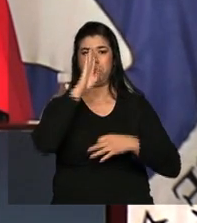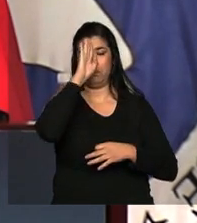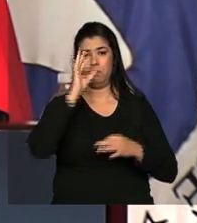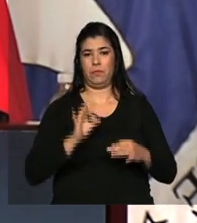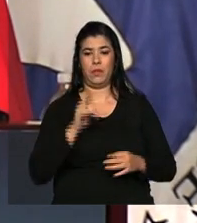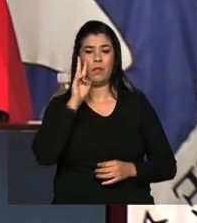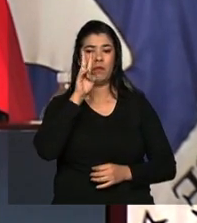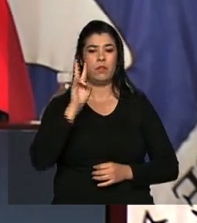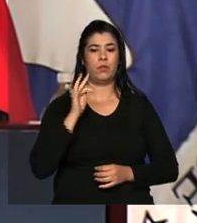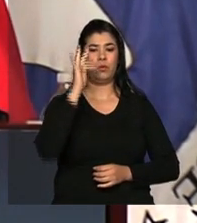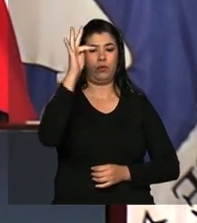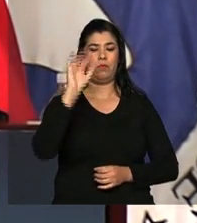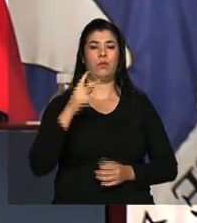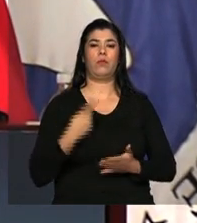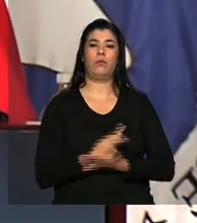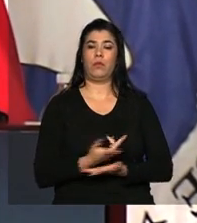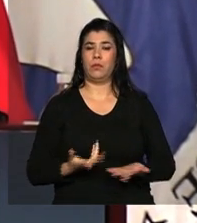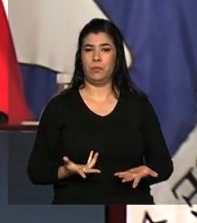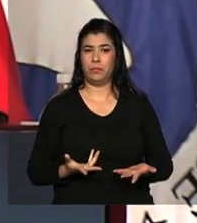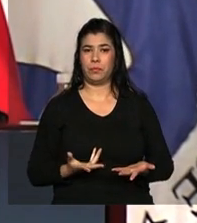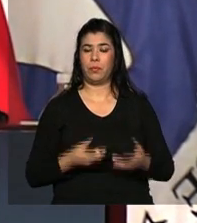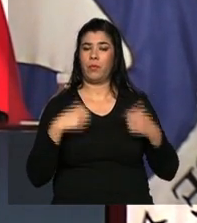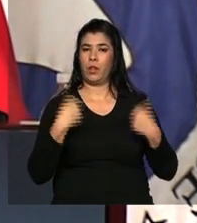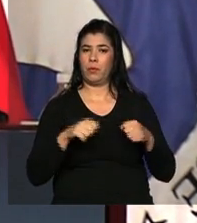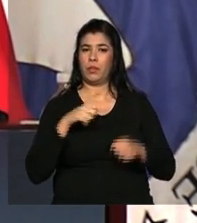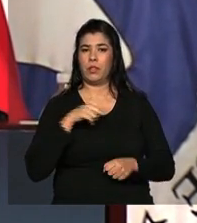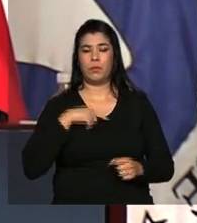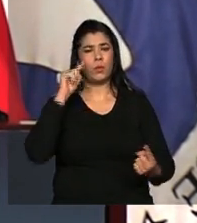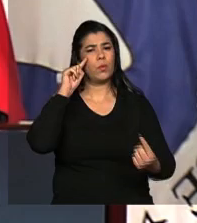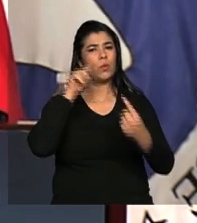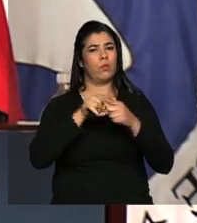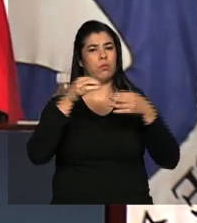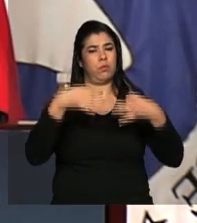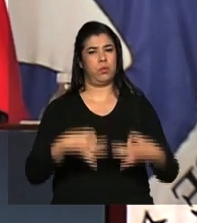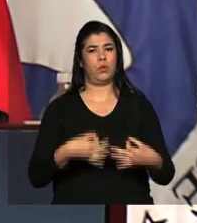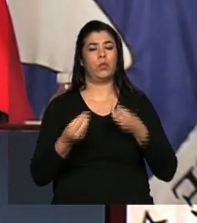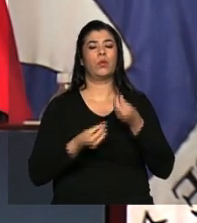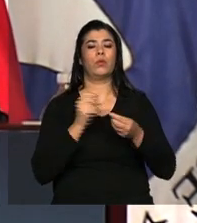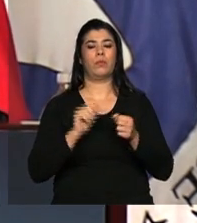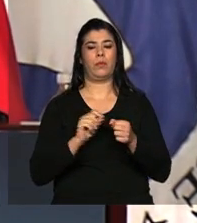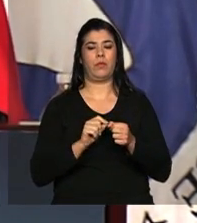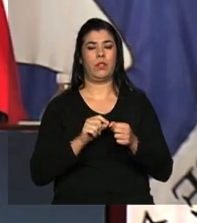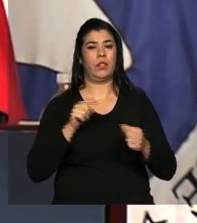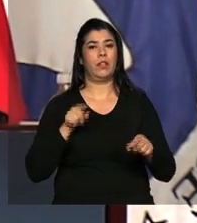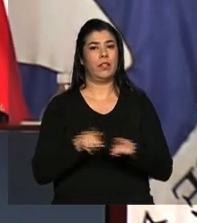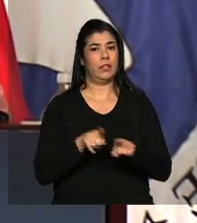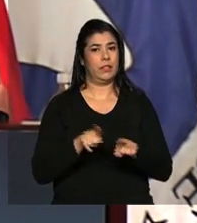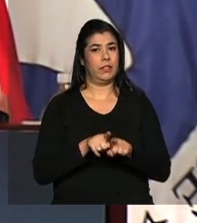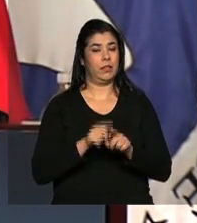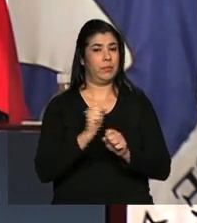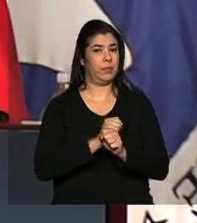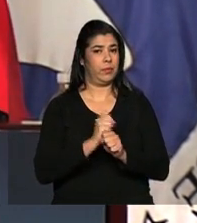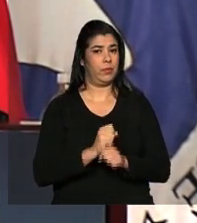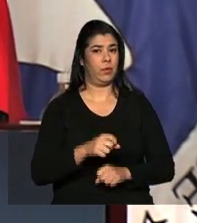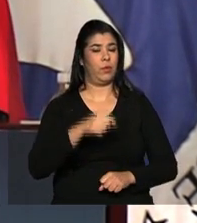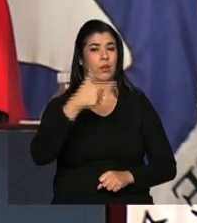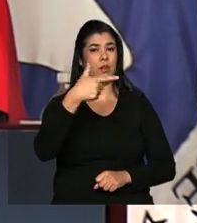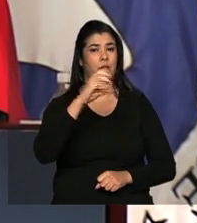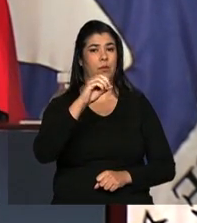para frente, temos de ter objetivos ambiciosos e as metas para